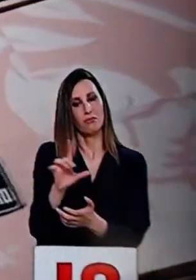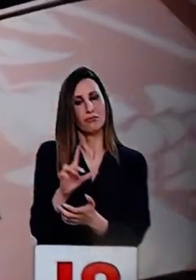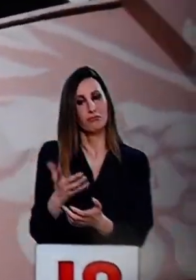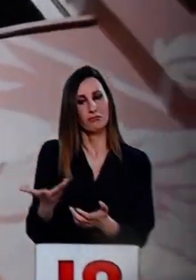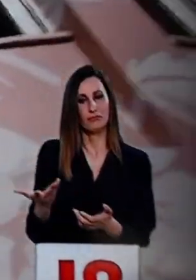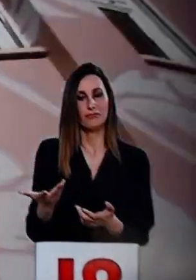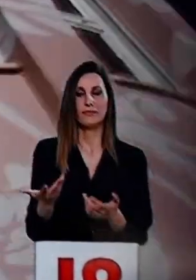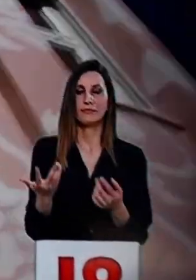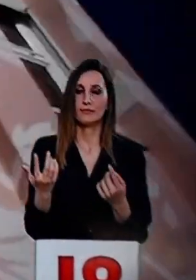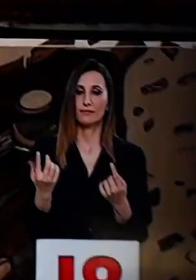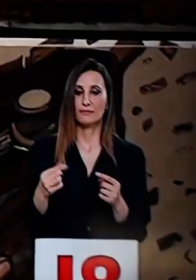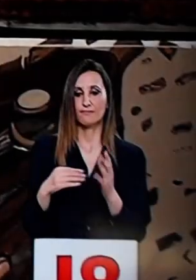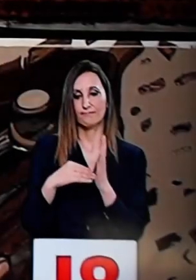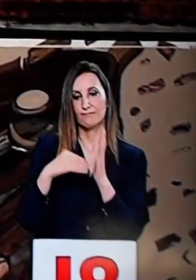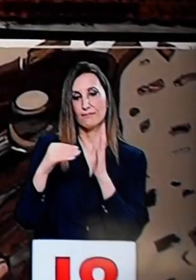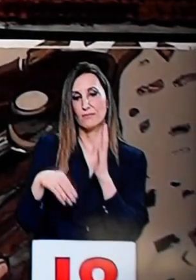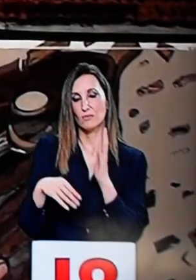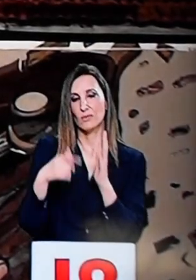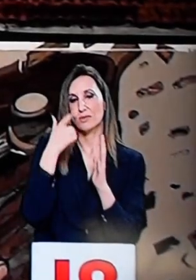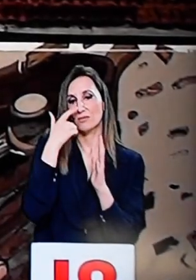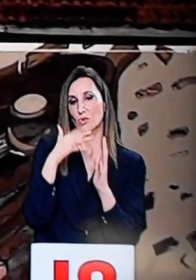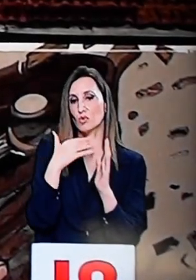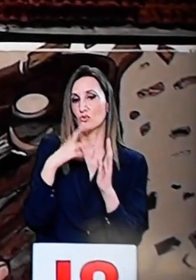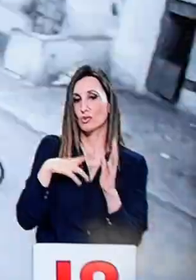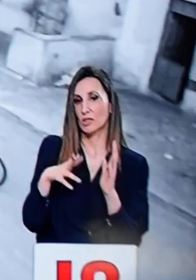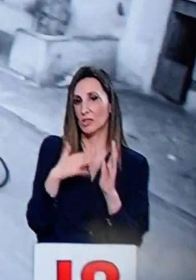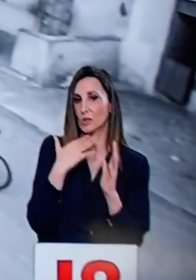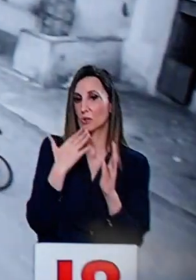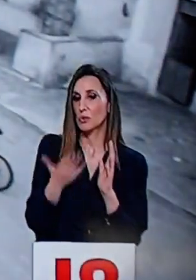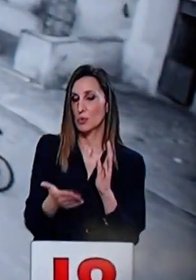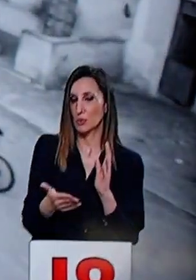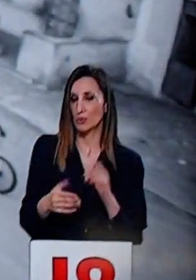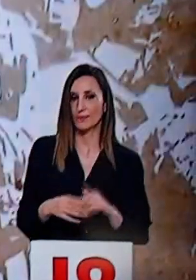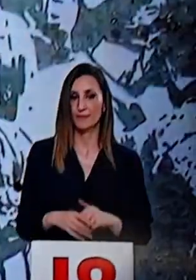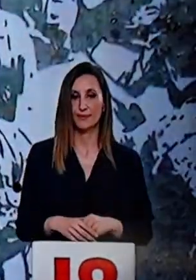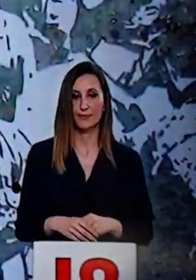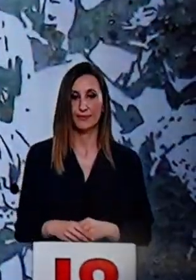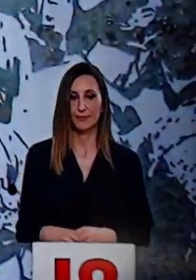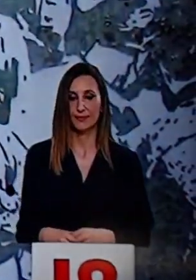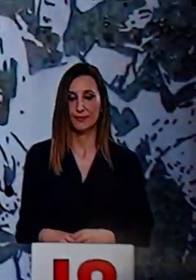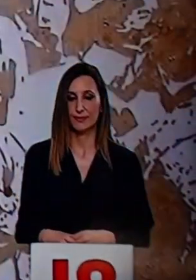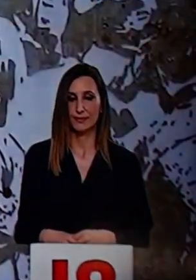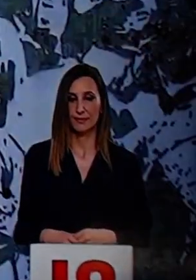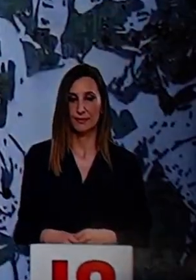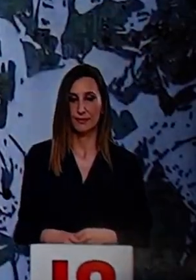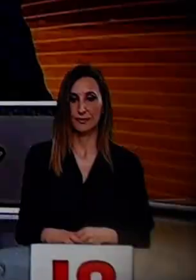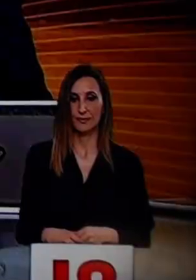E tem assinatura de artistas portugueses de renome mundial.